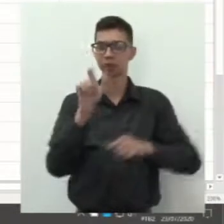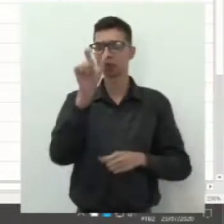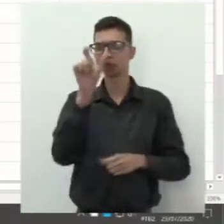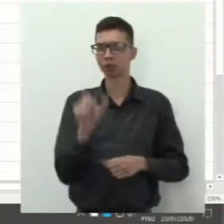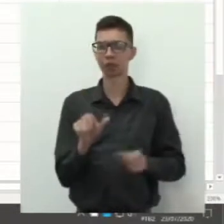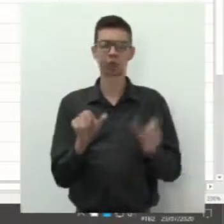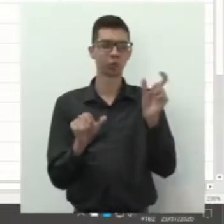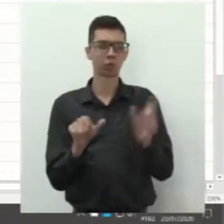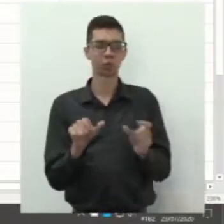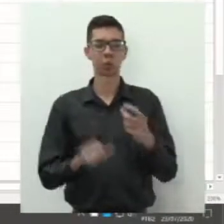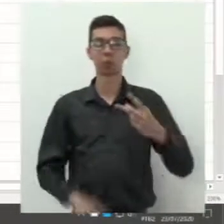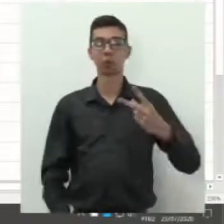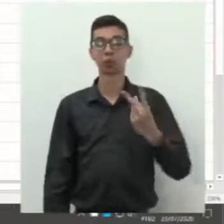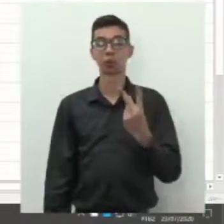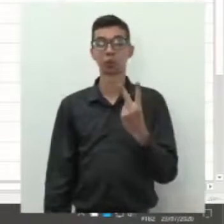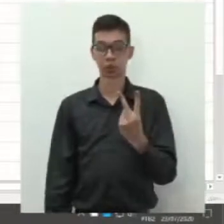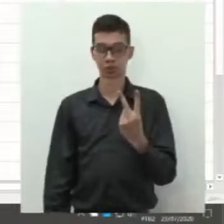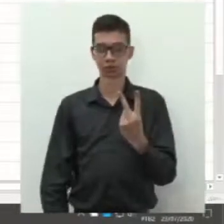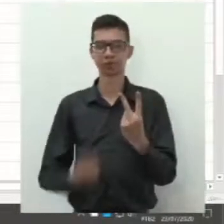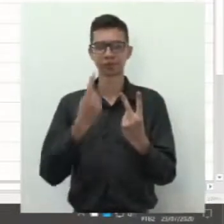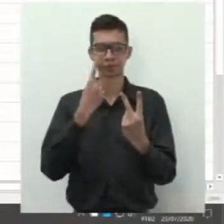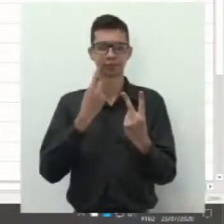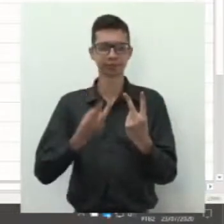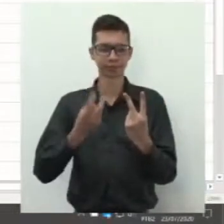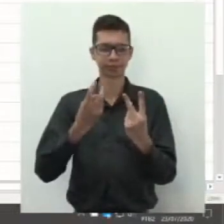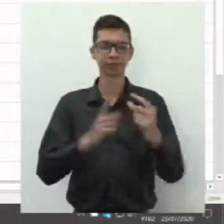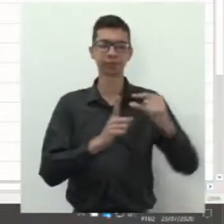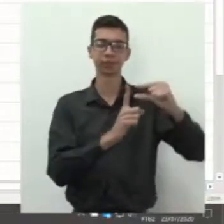ó, deixa eu